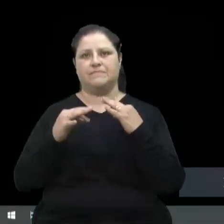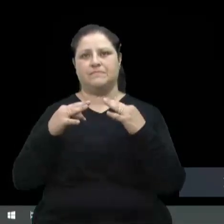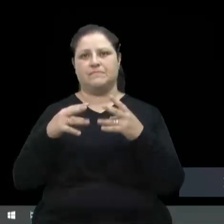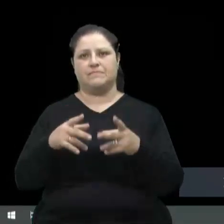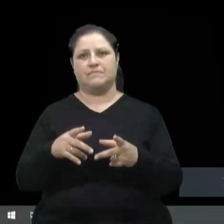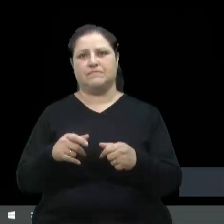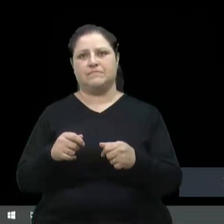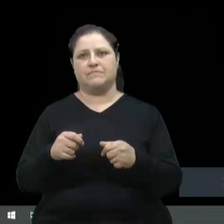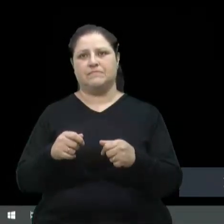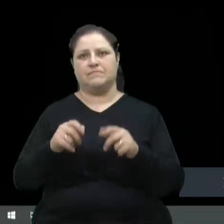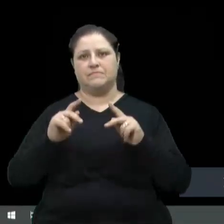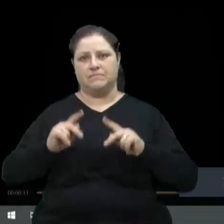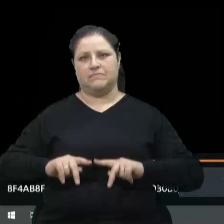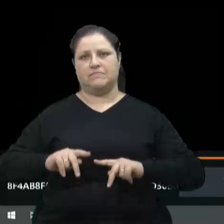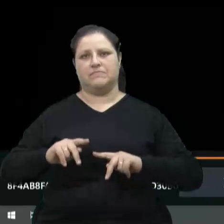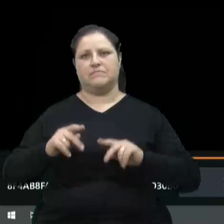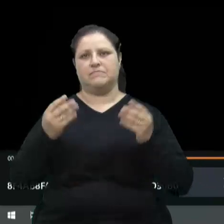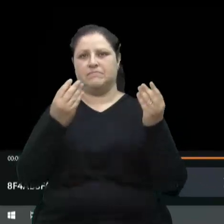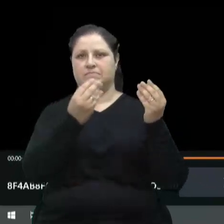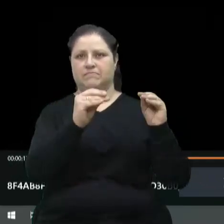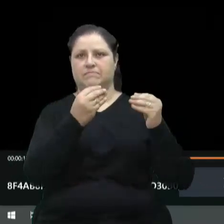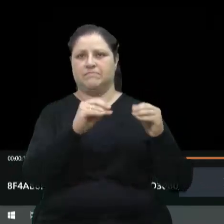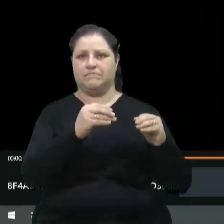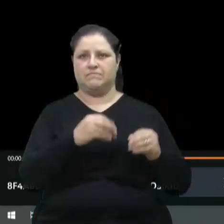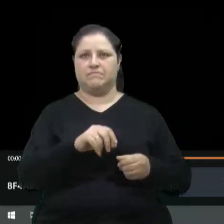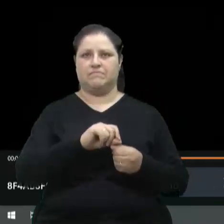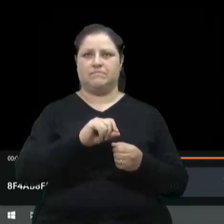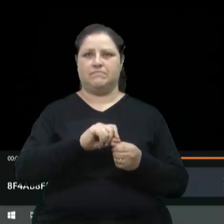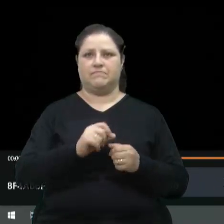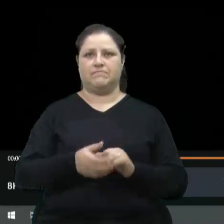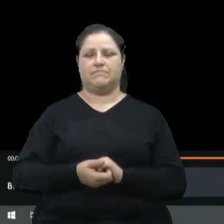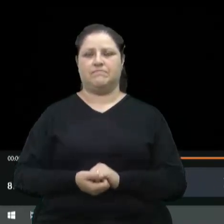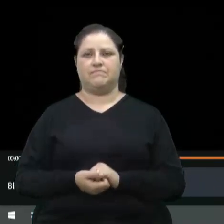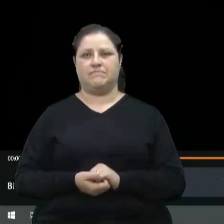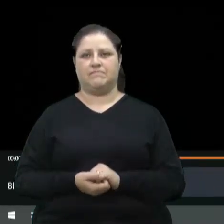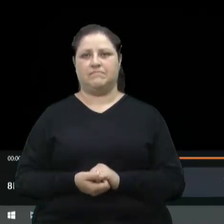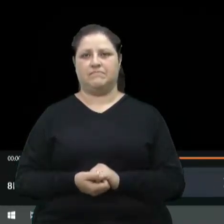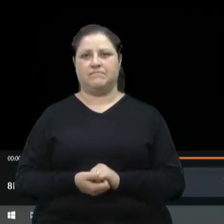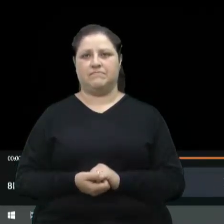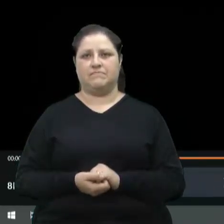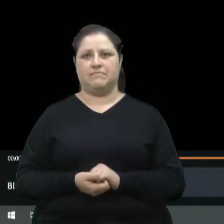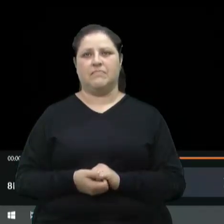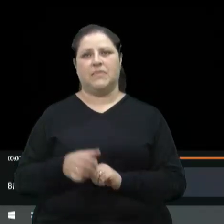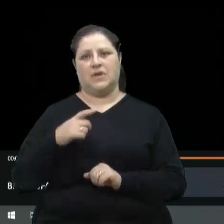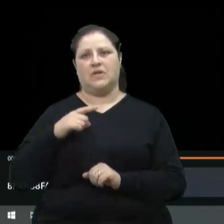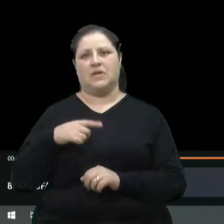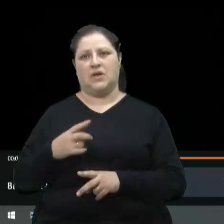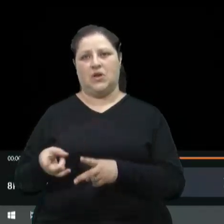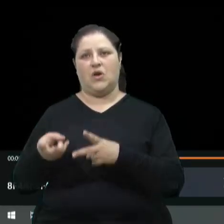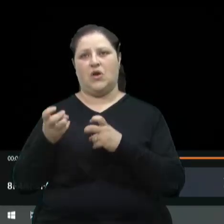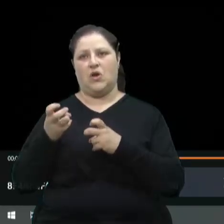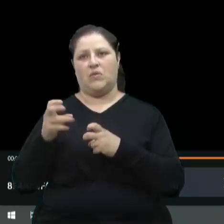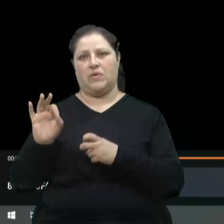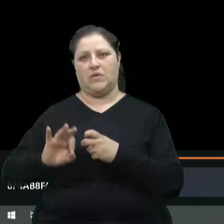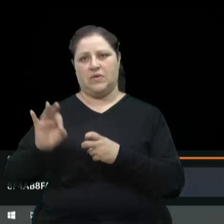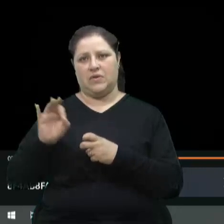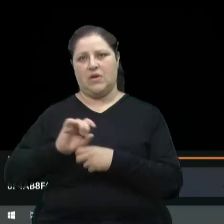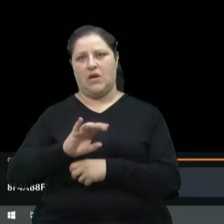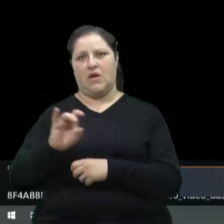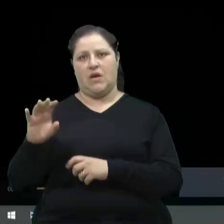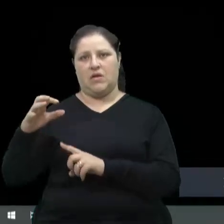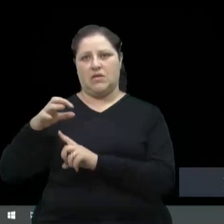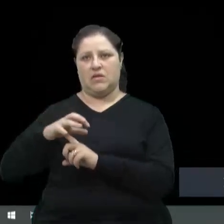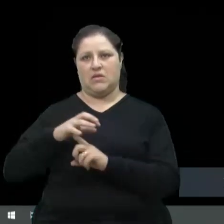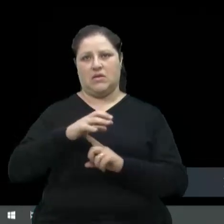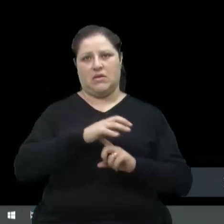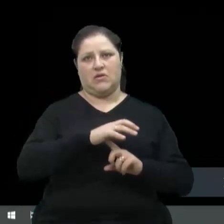que pessoal vai colocando lá, vai fazendo. Então a gente cobra uma taxa ali para cada feirante. Dessa